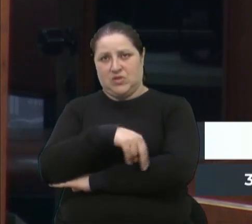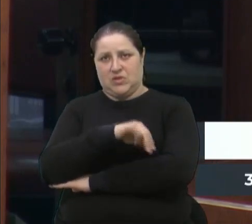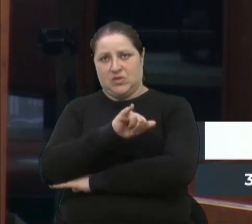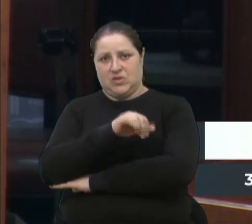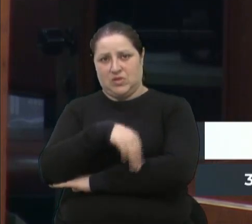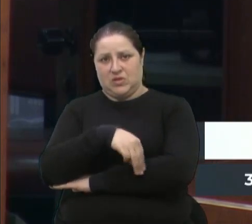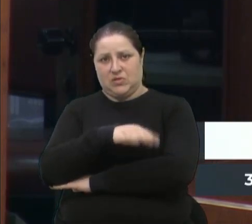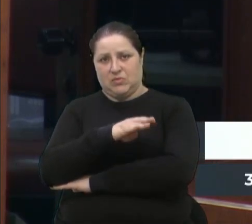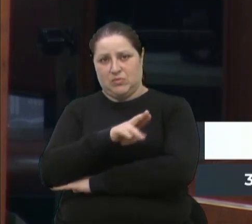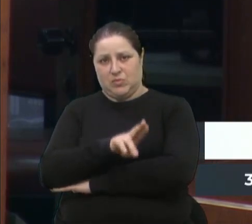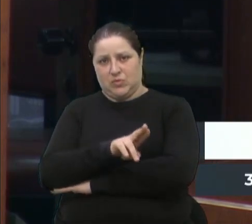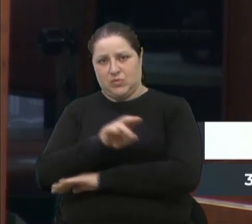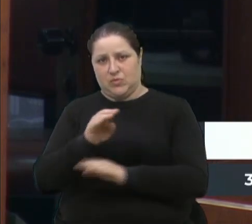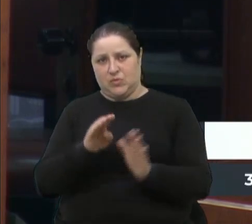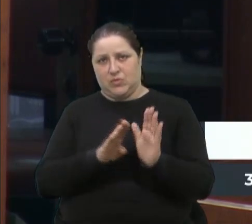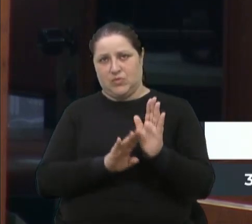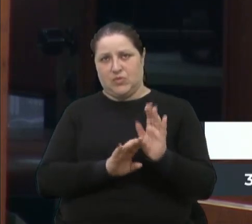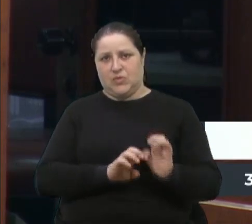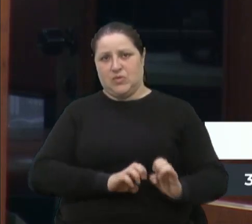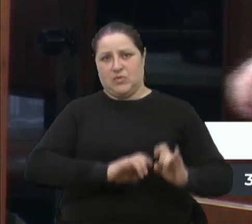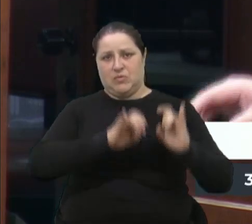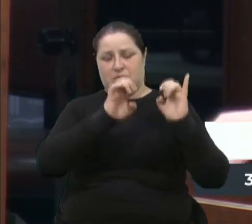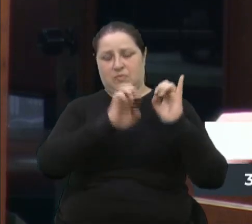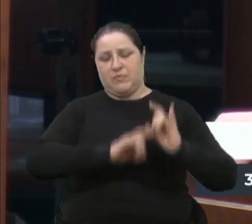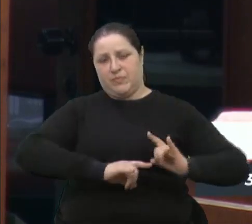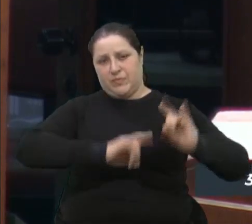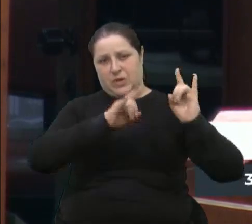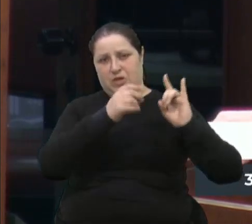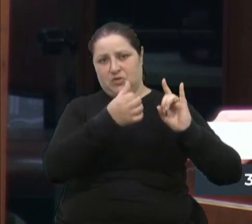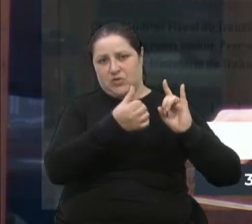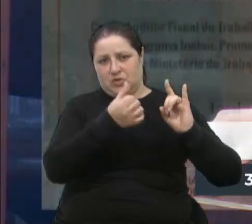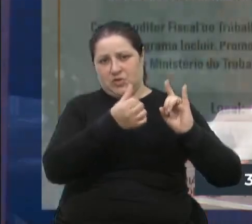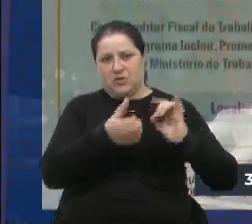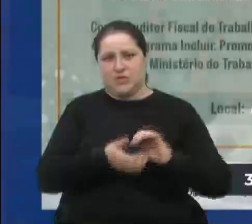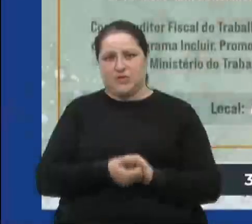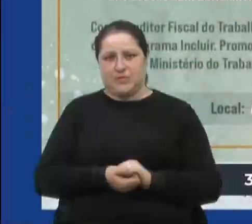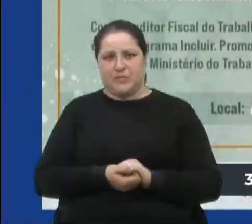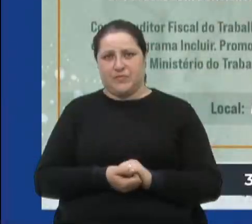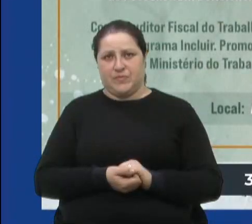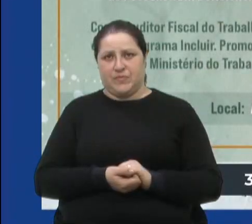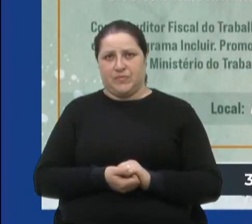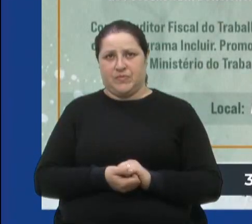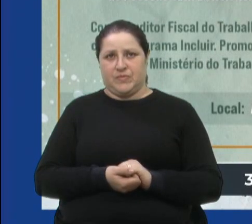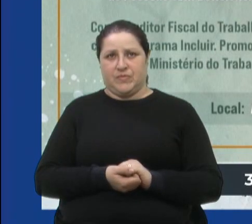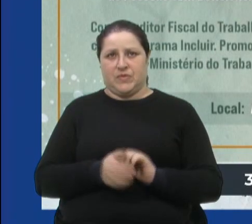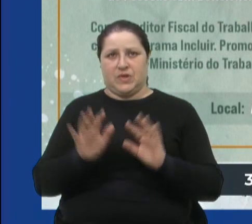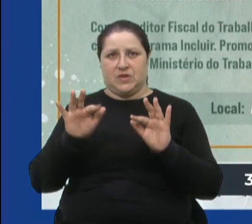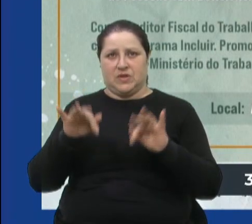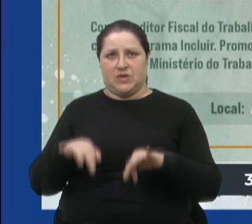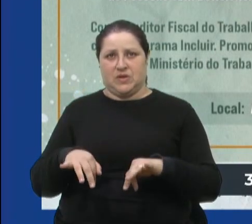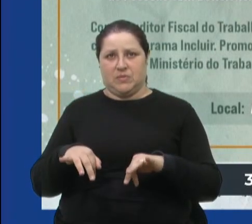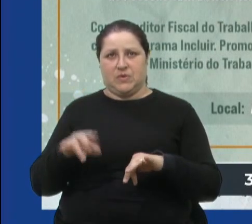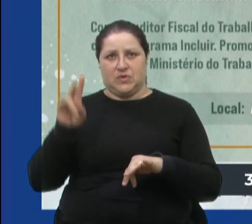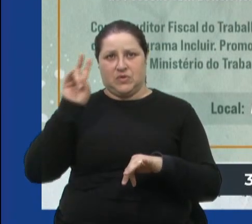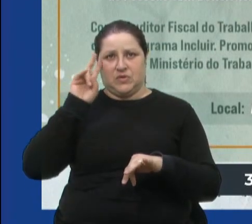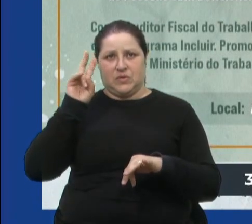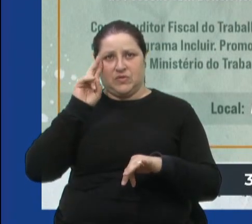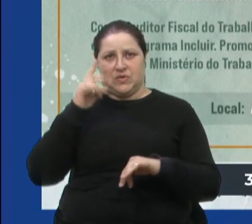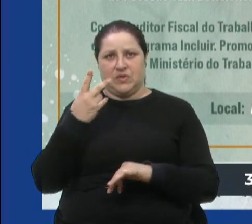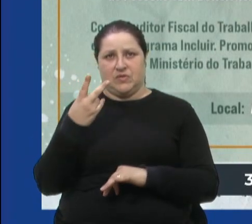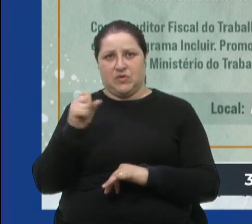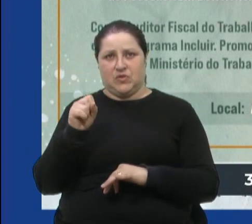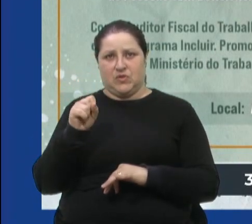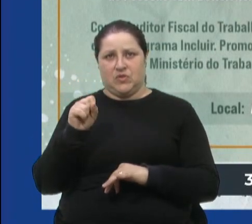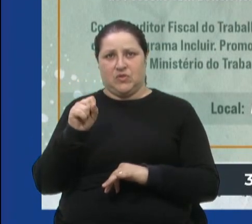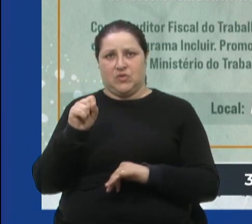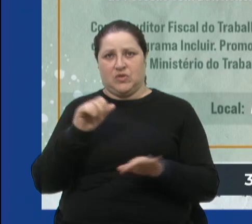28, então, segunda-feira, encerramento da 12ª Semana Municipal da Pessoa com